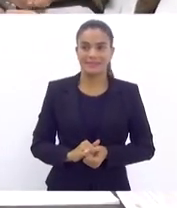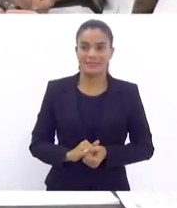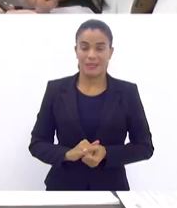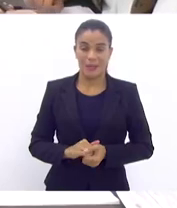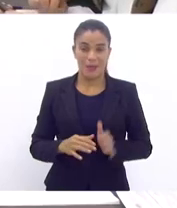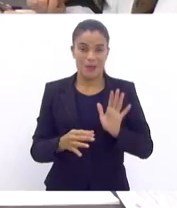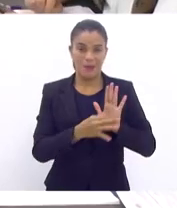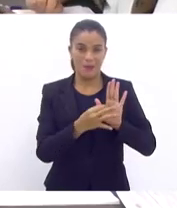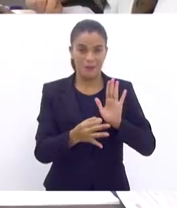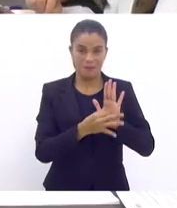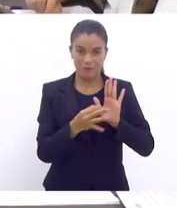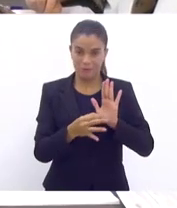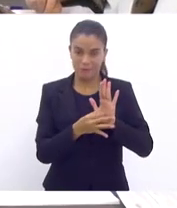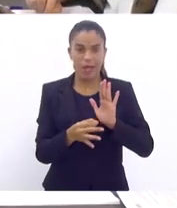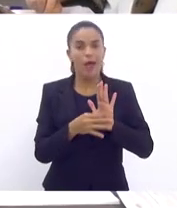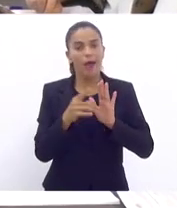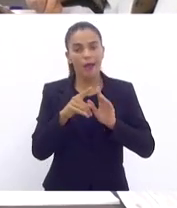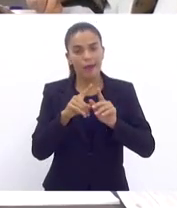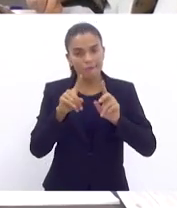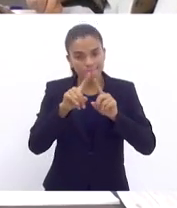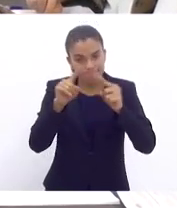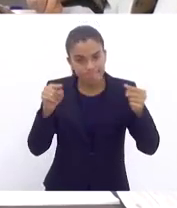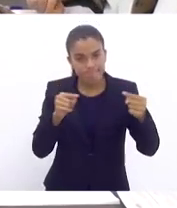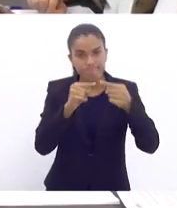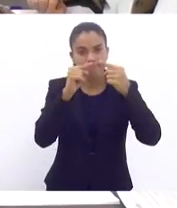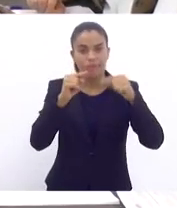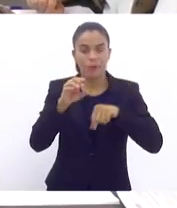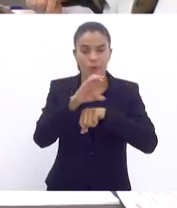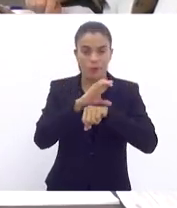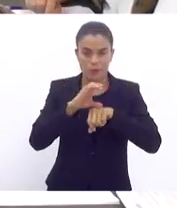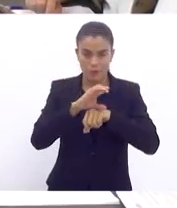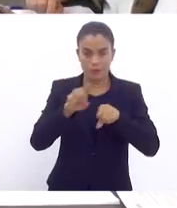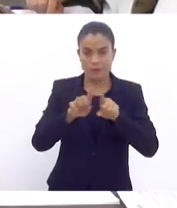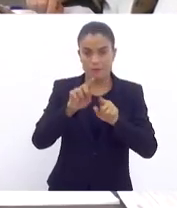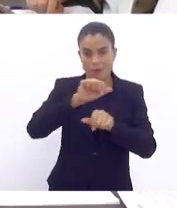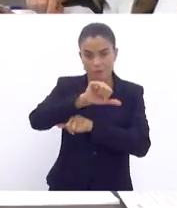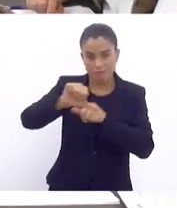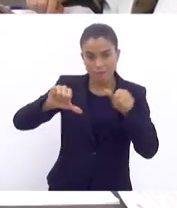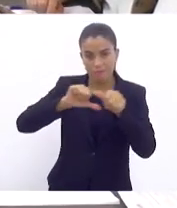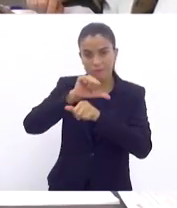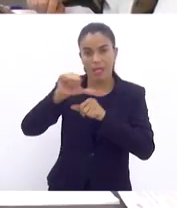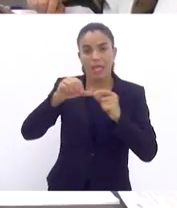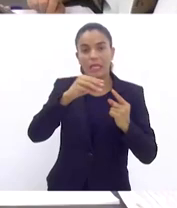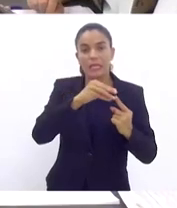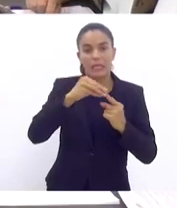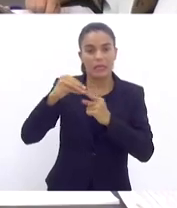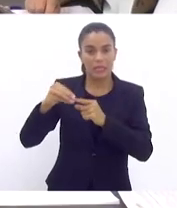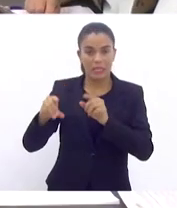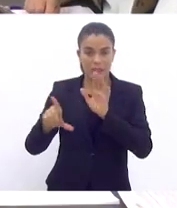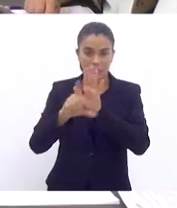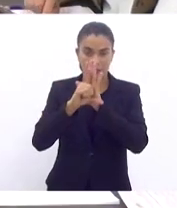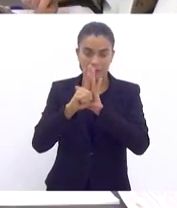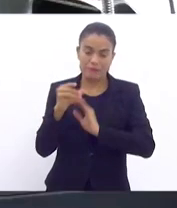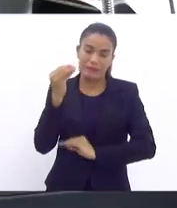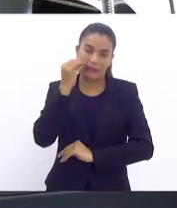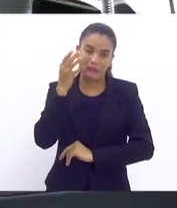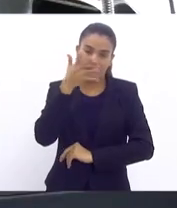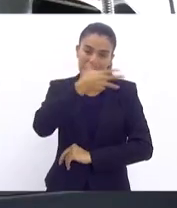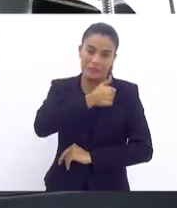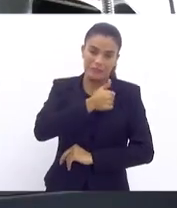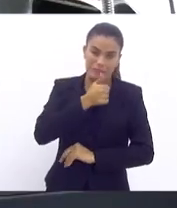o parecer pela inconstitucionalidade concluindo pela transformação e indicação Legislativa uma tentativa de salvar o